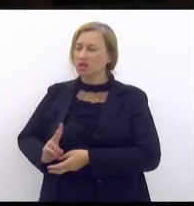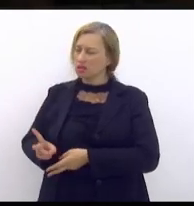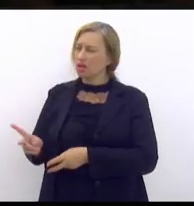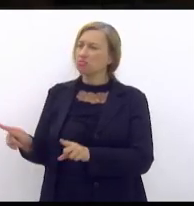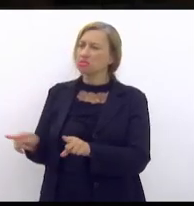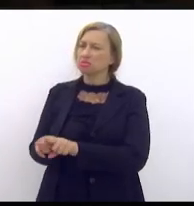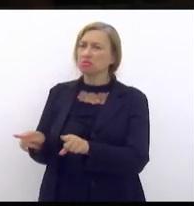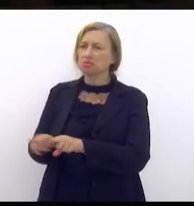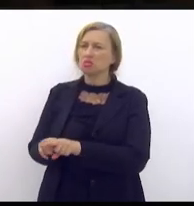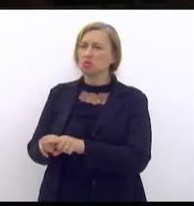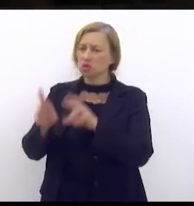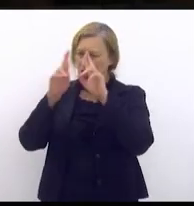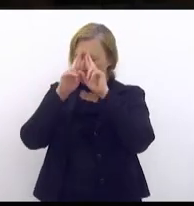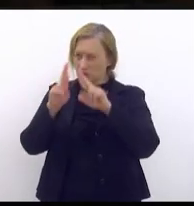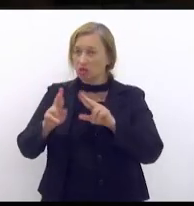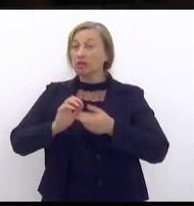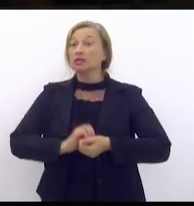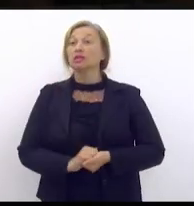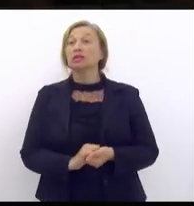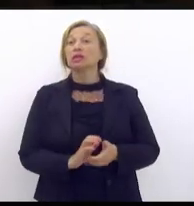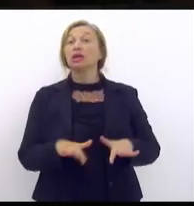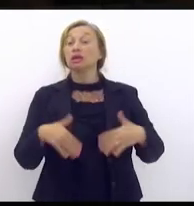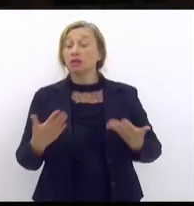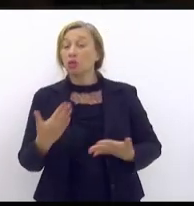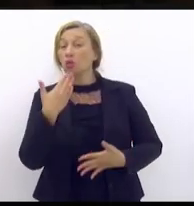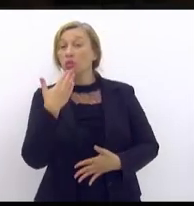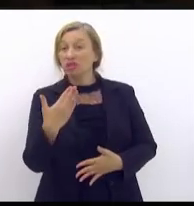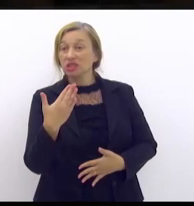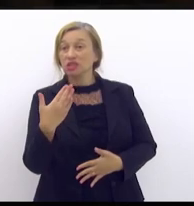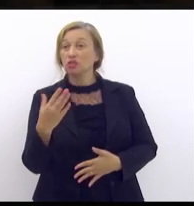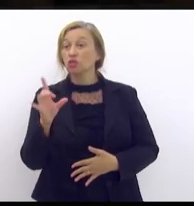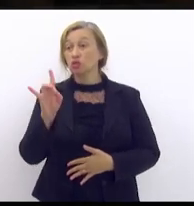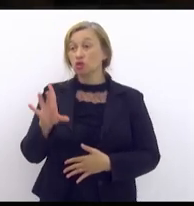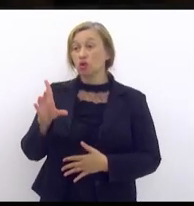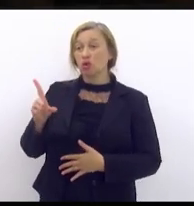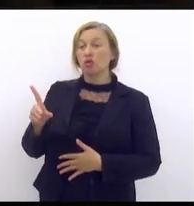também respeitei. E estou pedindo a ele só